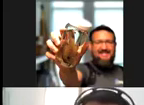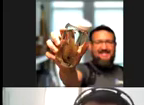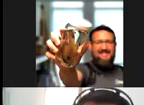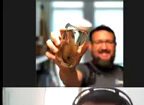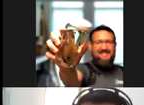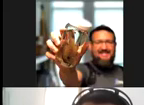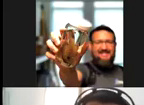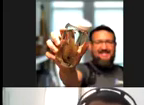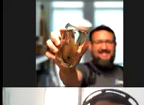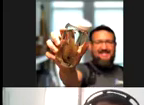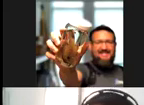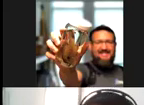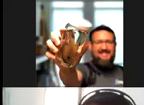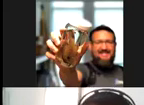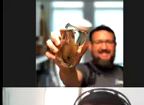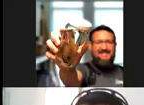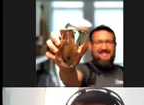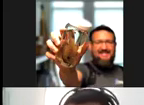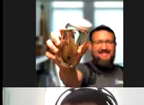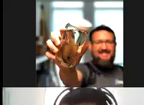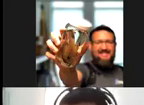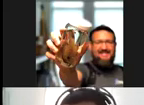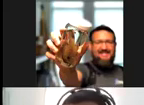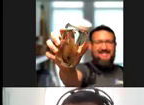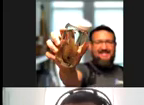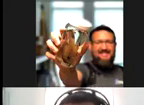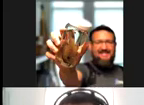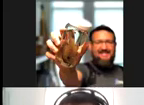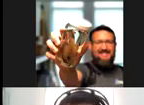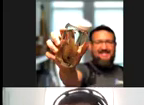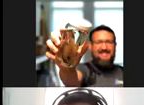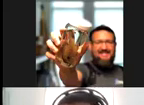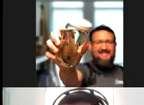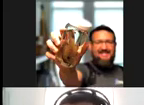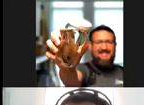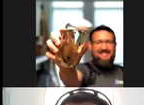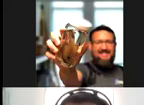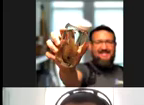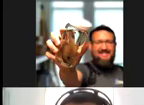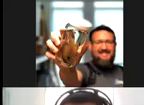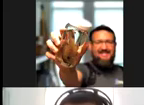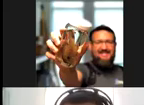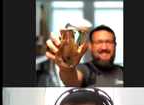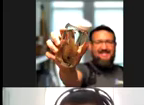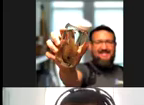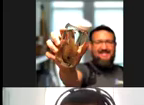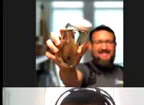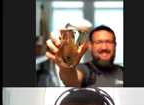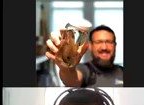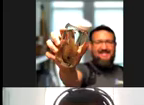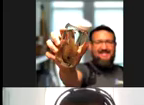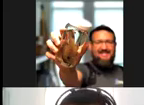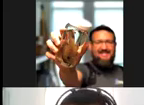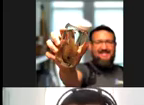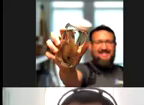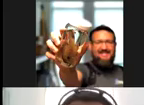caso, os óbitos confirmados, né? E o legal é que esse modelo está sendo usado pelo governo para tomada de decisão. Foi,